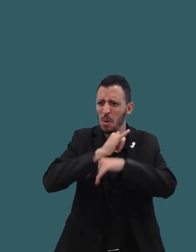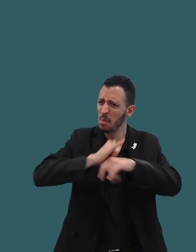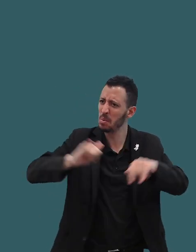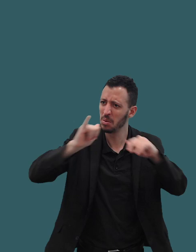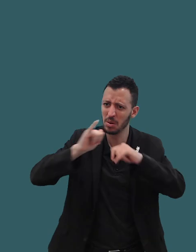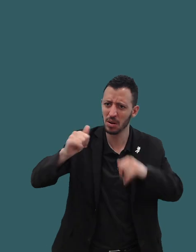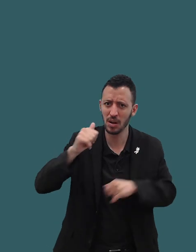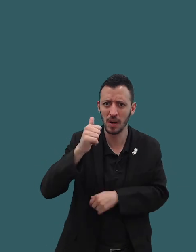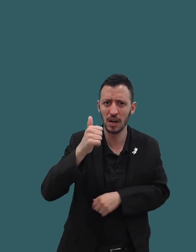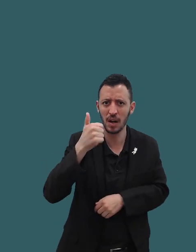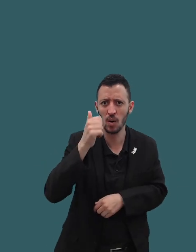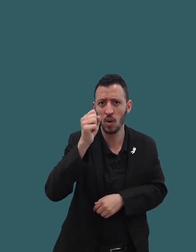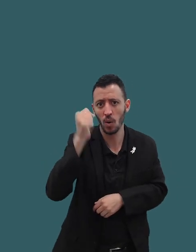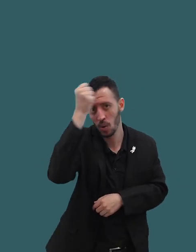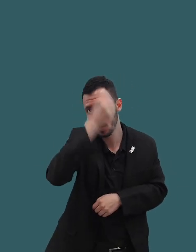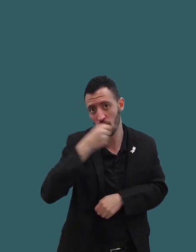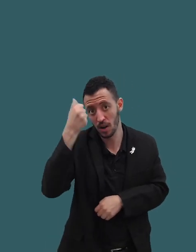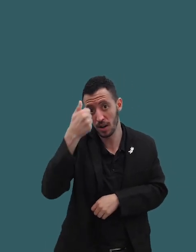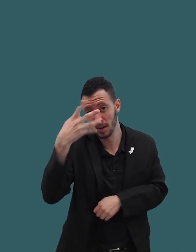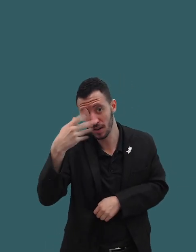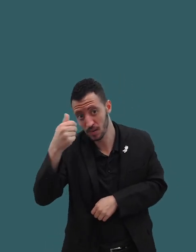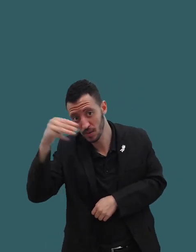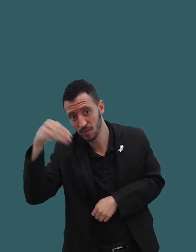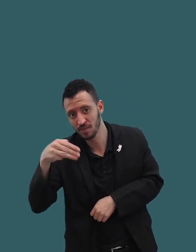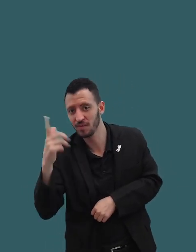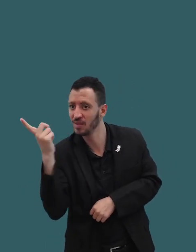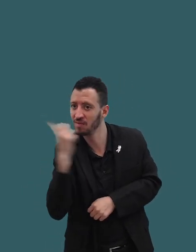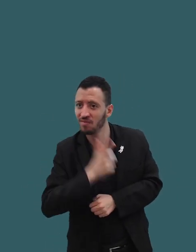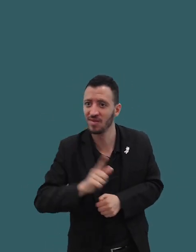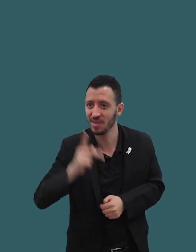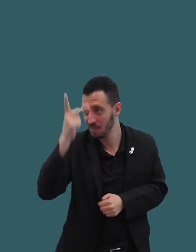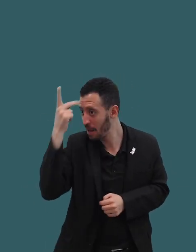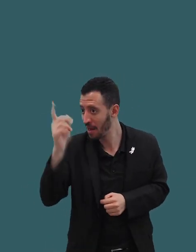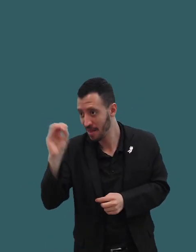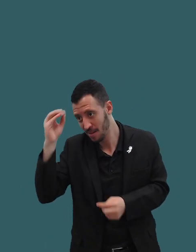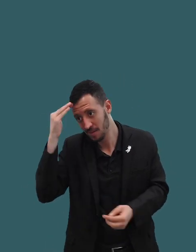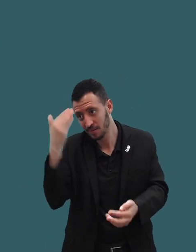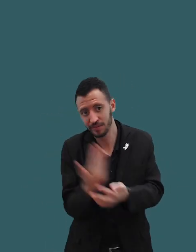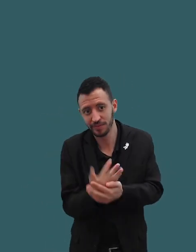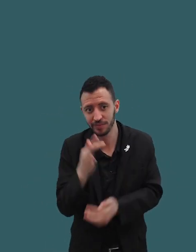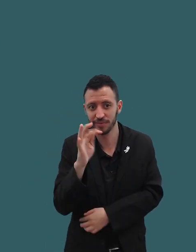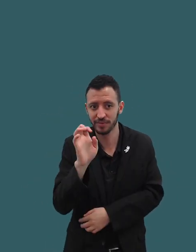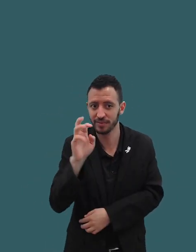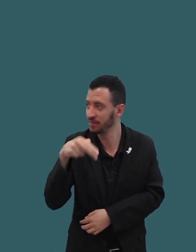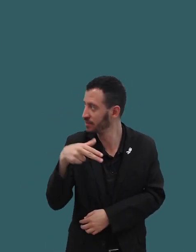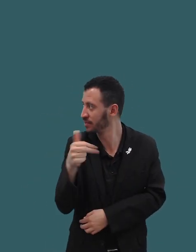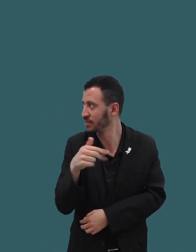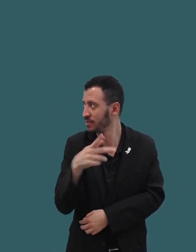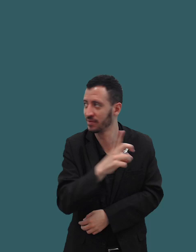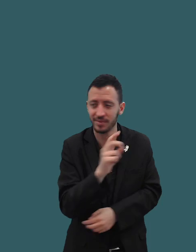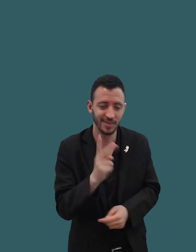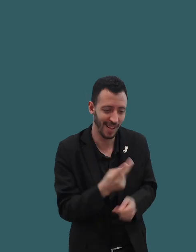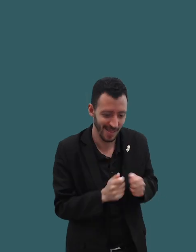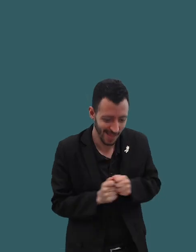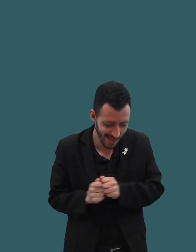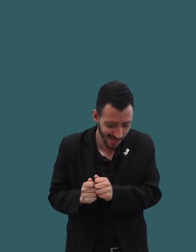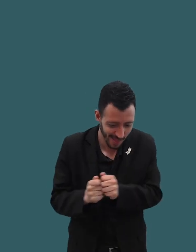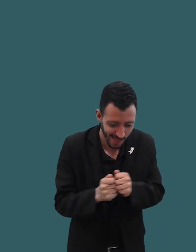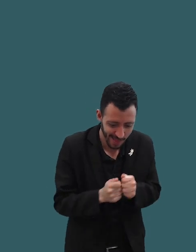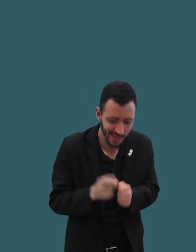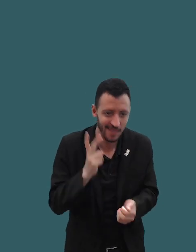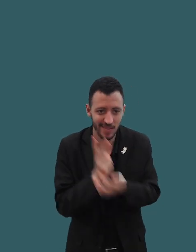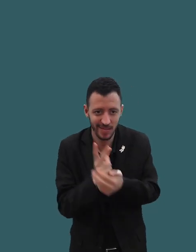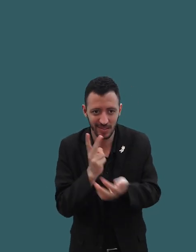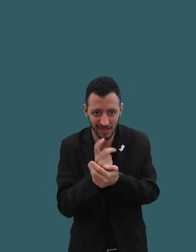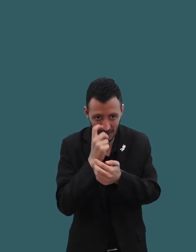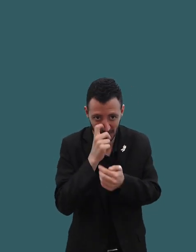e 14 minutos, né, Sávia? Deu certo, ninguém acreditava. E o Fernando, que fica com aquela câmerazinha ali o tempo todo,